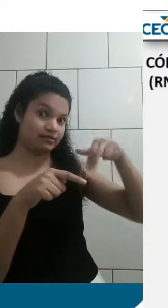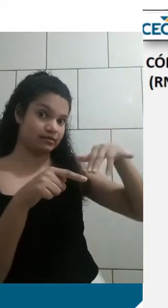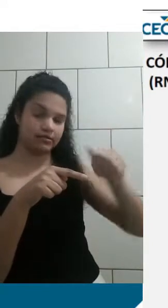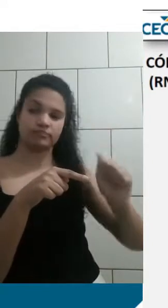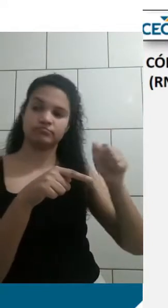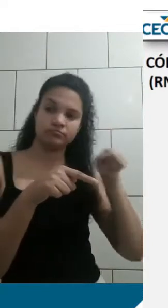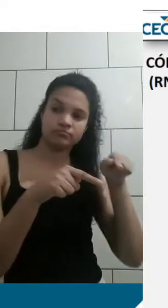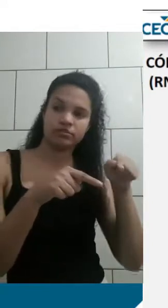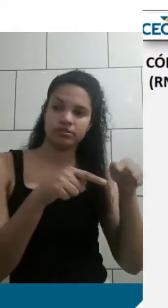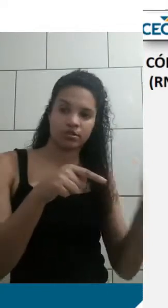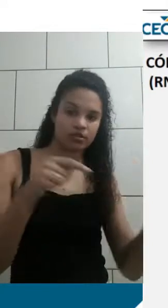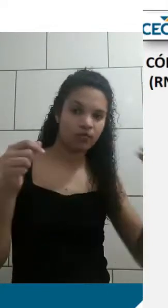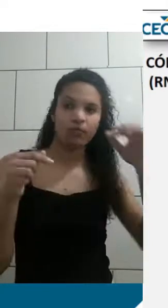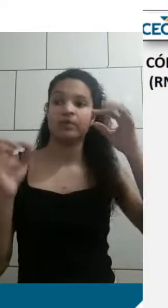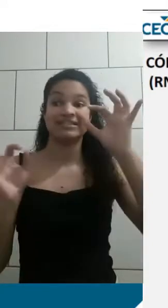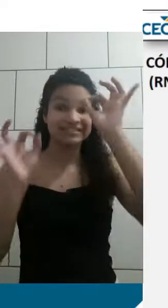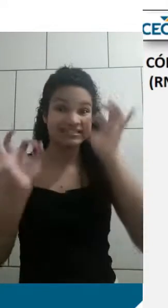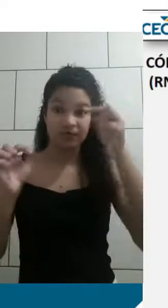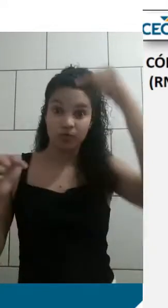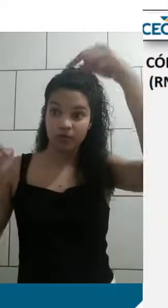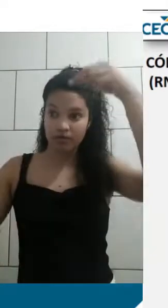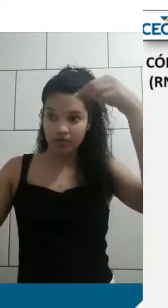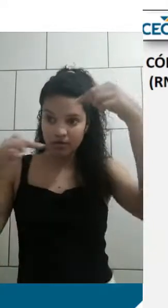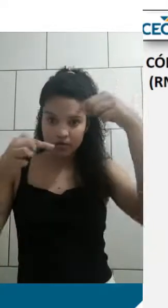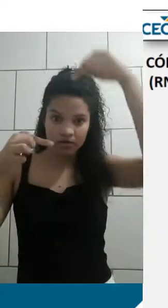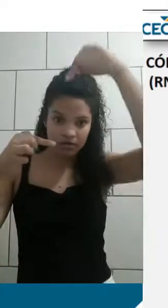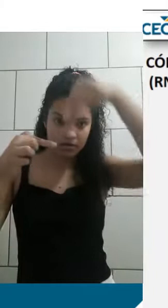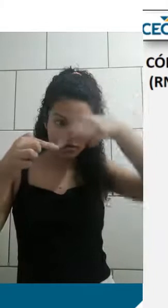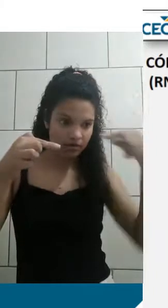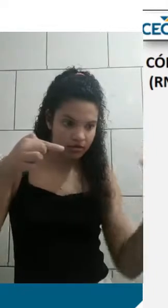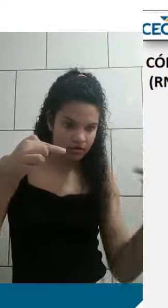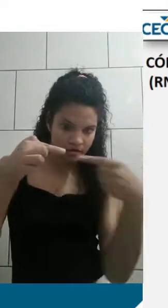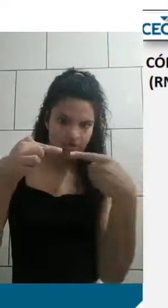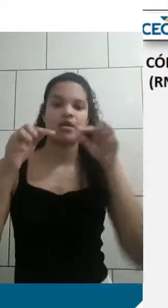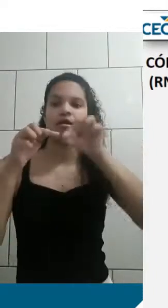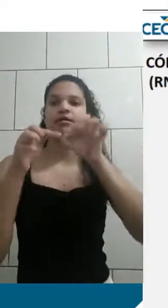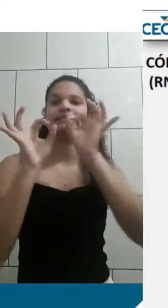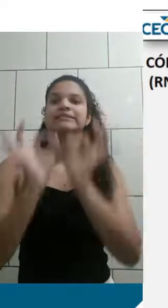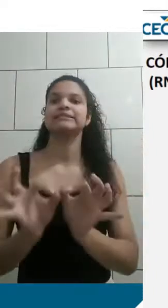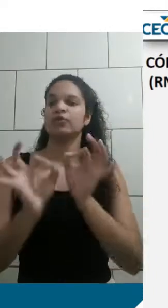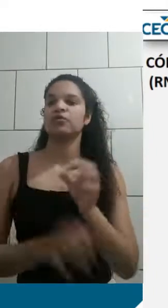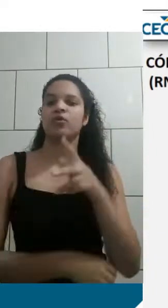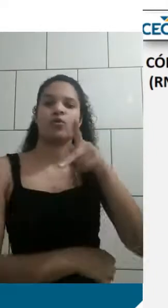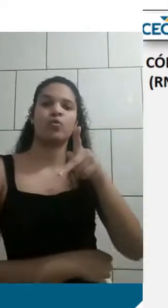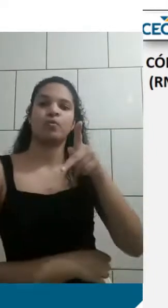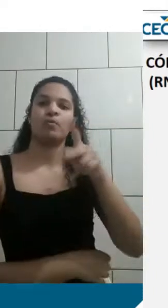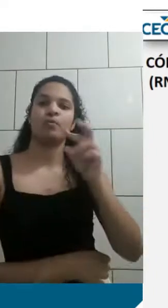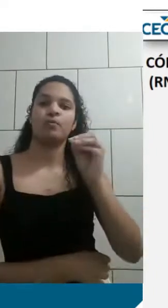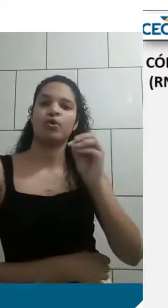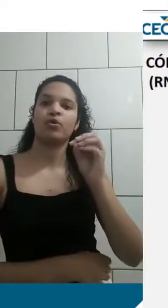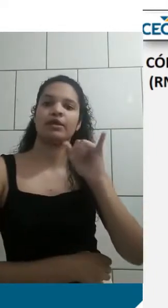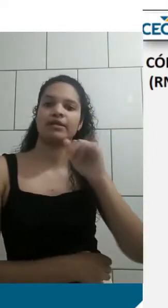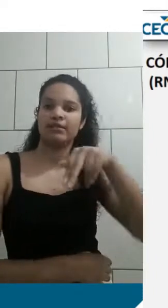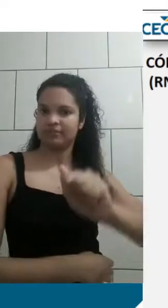tem então uma prolina. Então o códon CCA indica a entrada de uma prolina na proteína em formação.